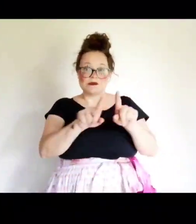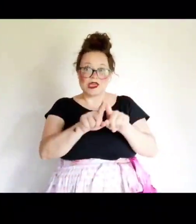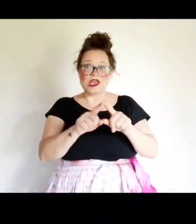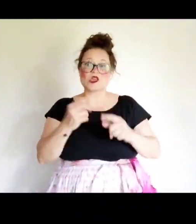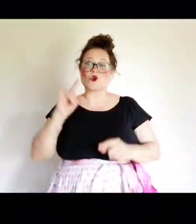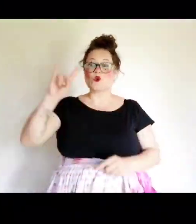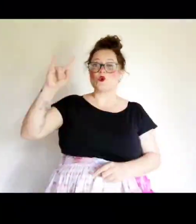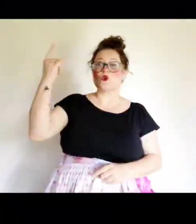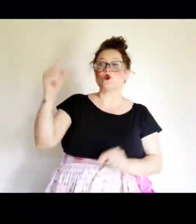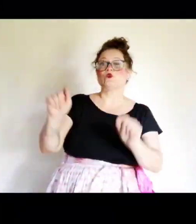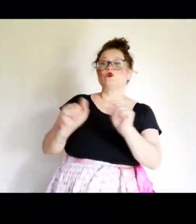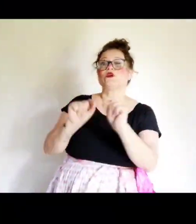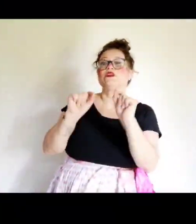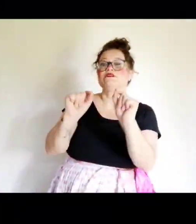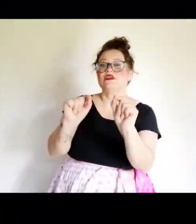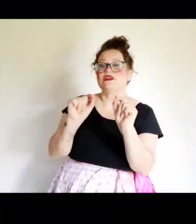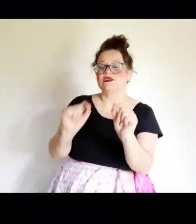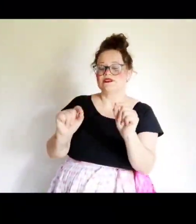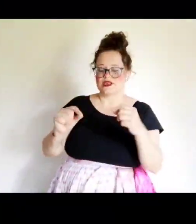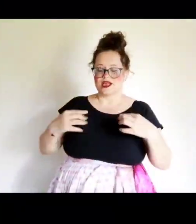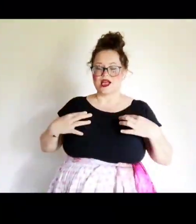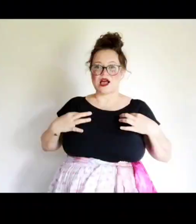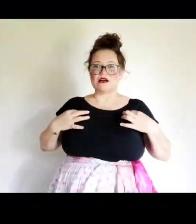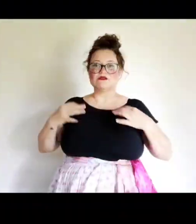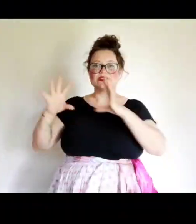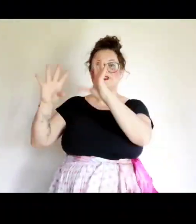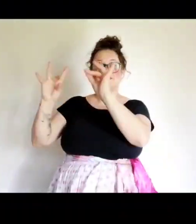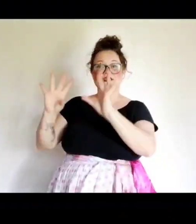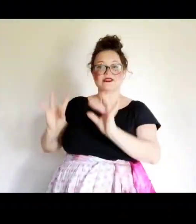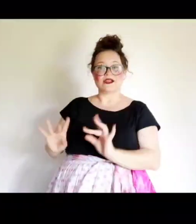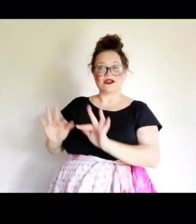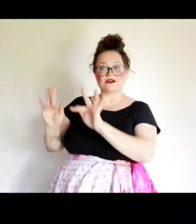de figurino, que foi alguns acabamentos.